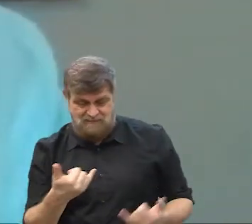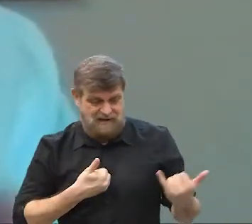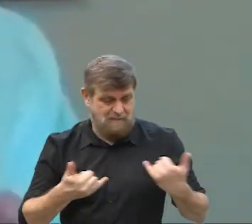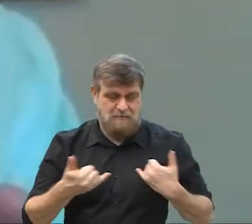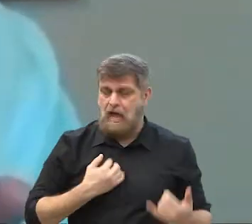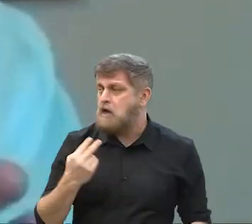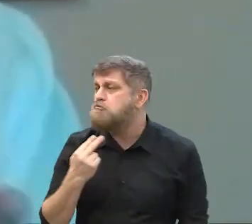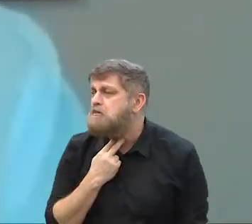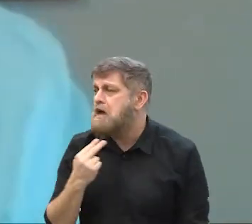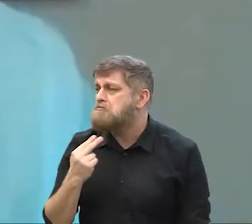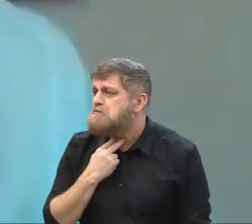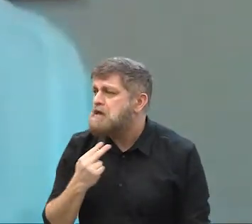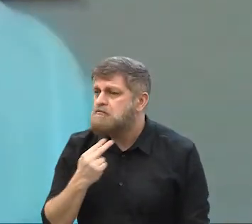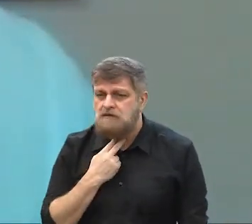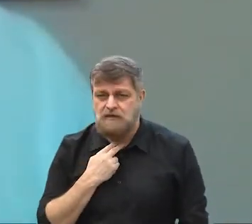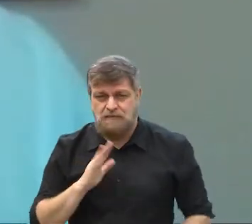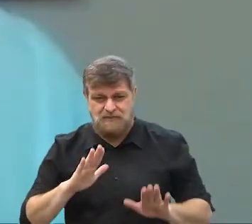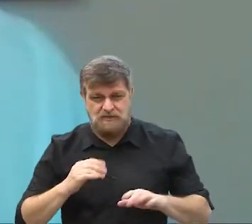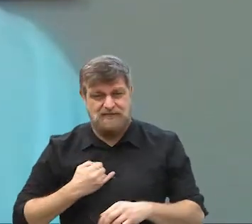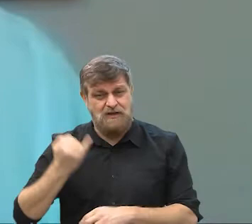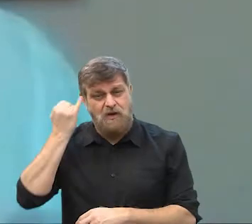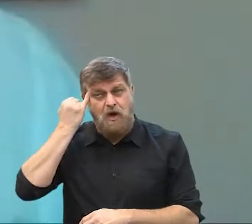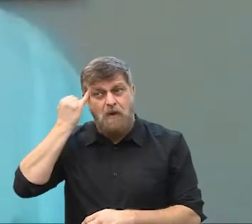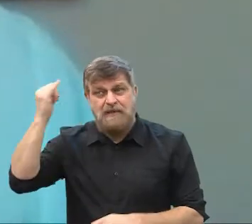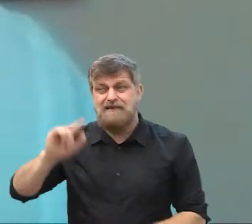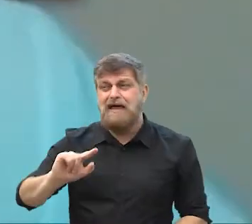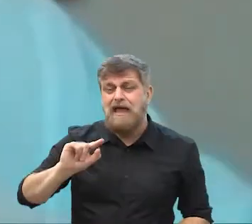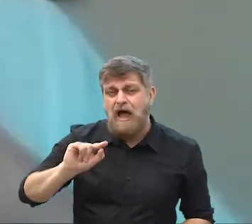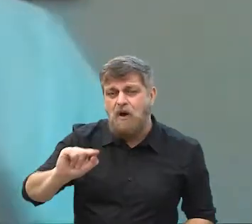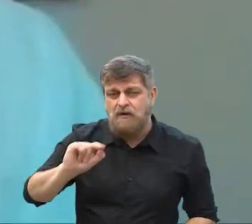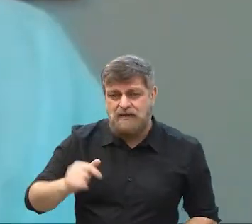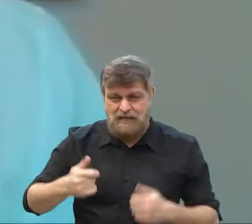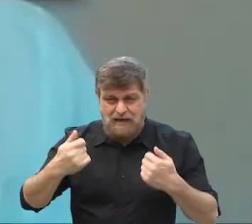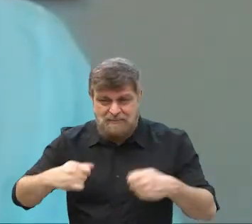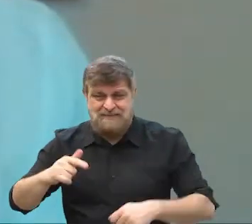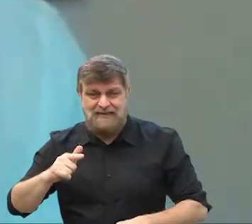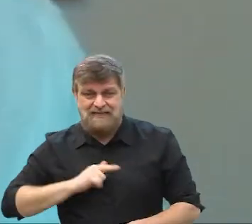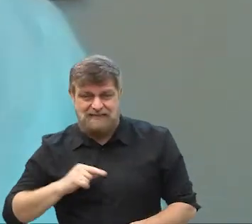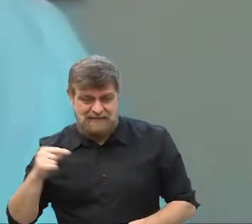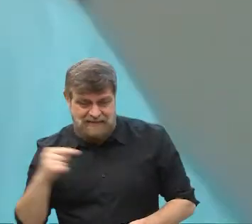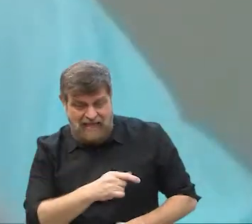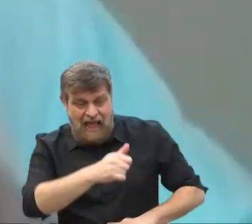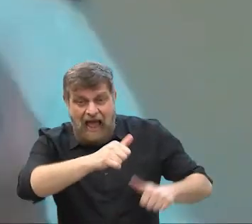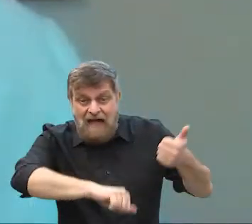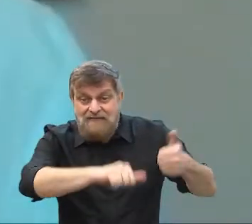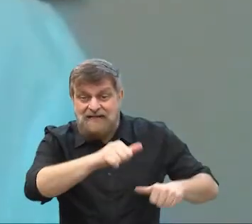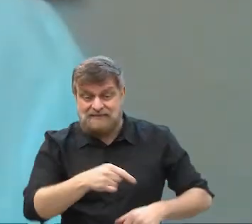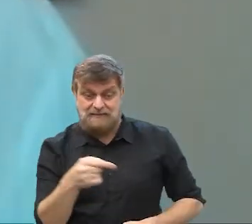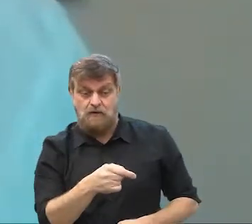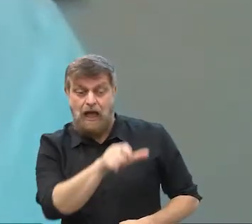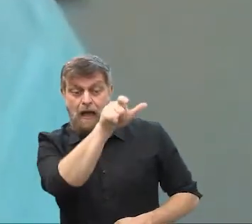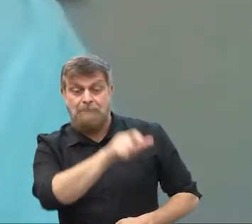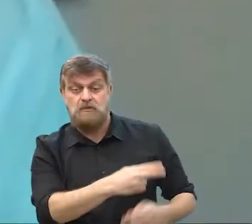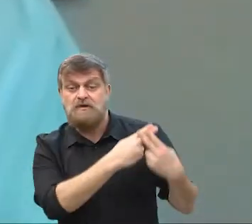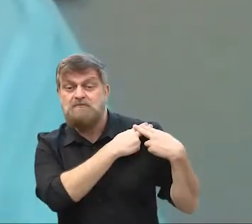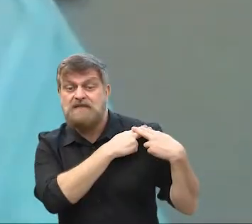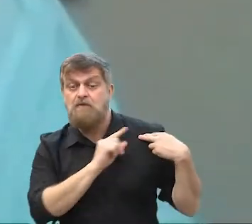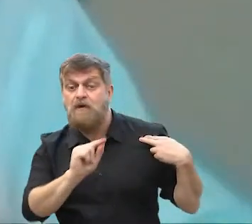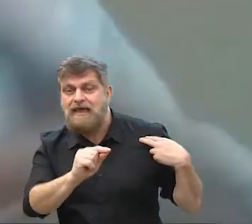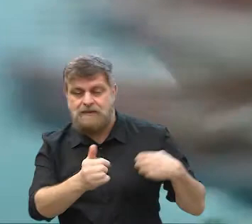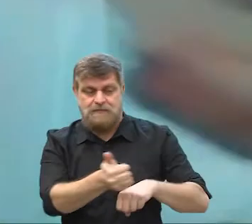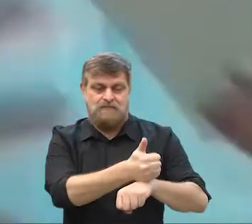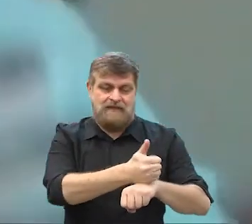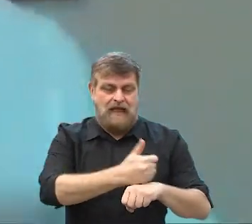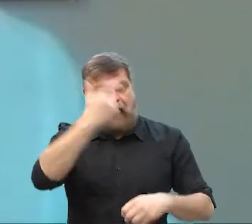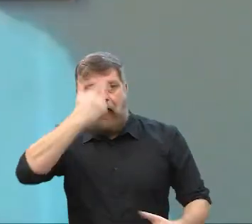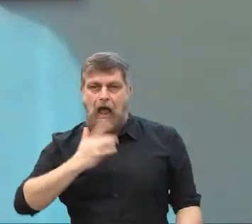gente pontuar, que às vezes a gente tem uma ideia, mas precisa passar pela avaliação de técnicos. Não basta você